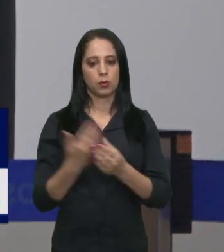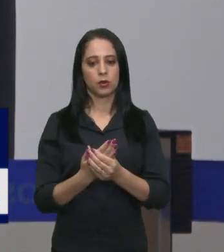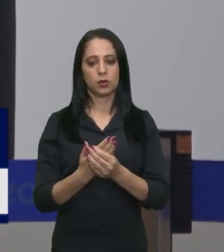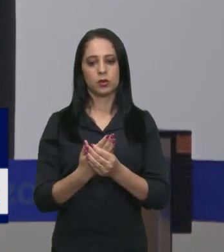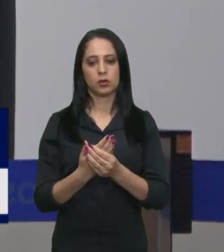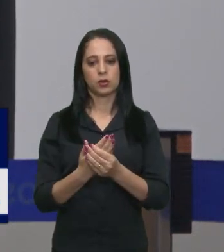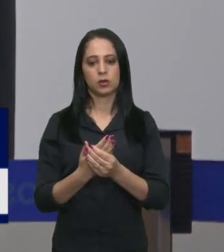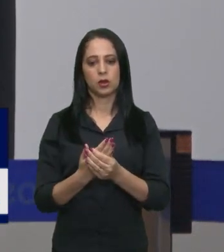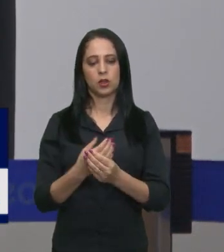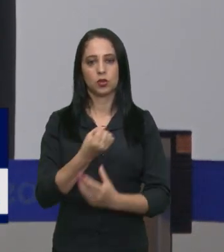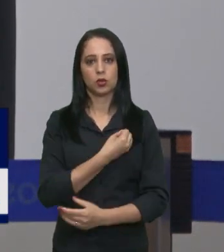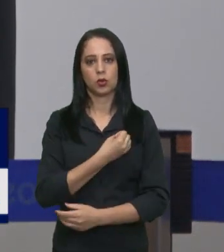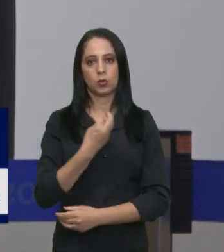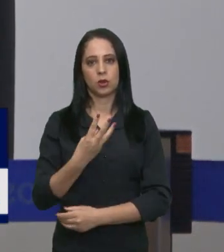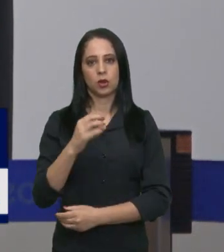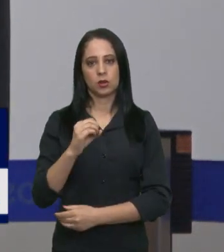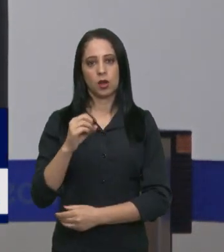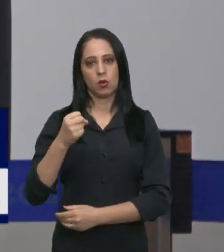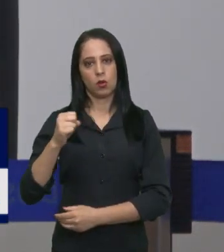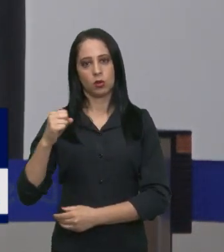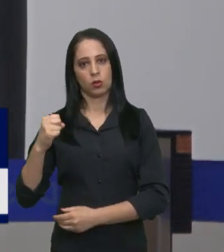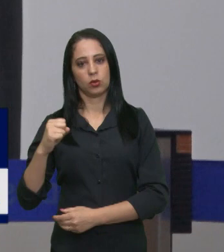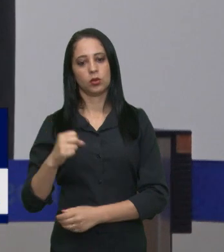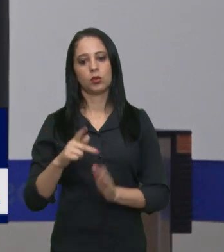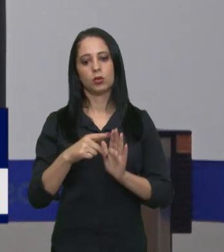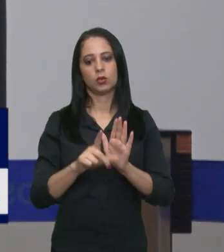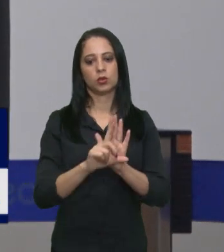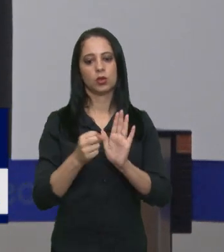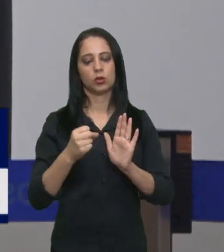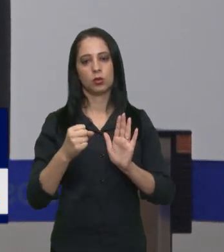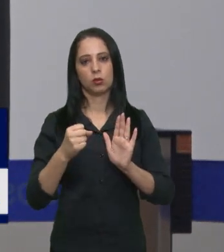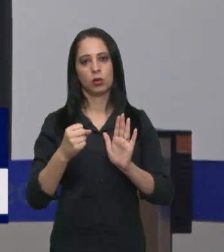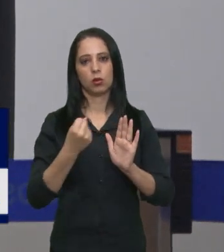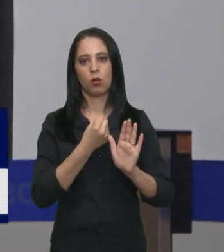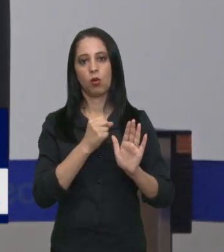Processo número 3088/2022, projeto de lei número